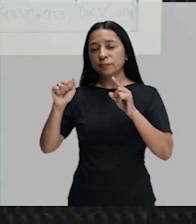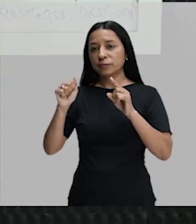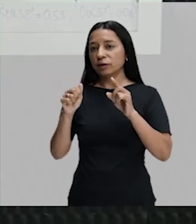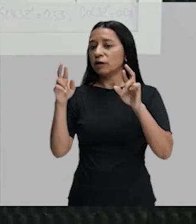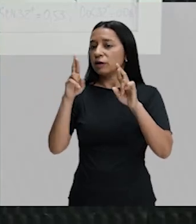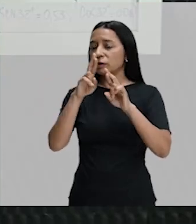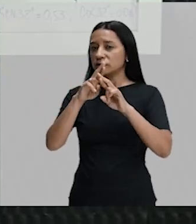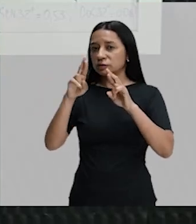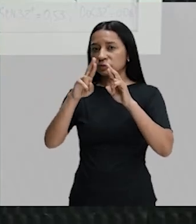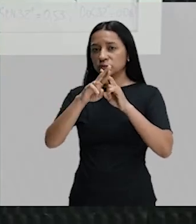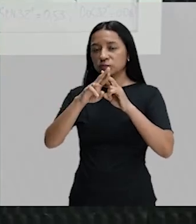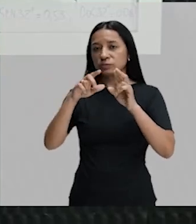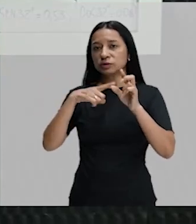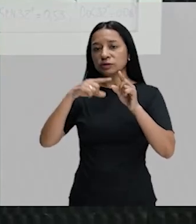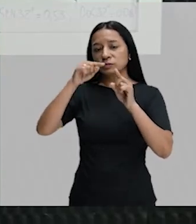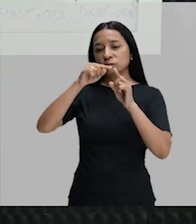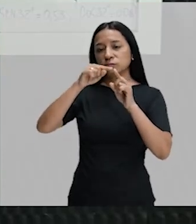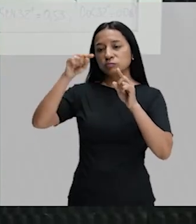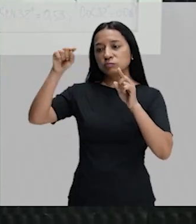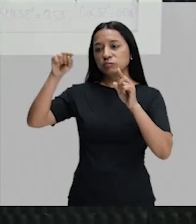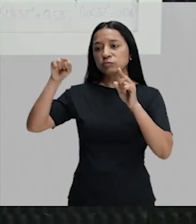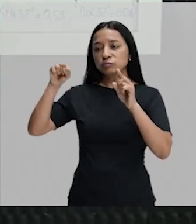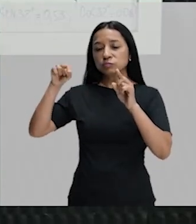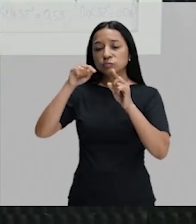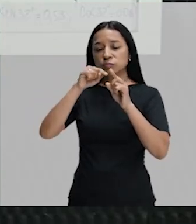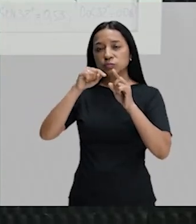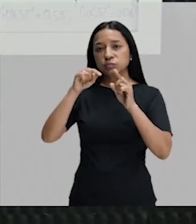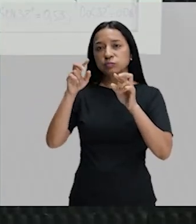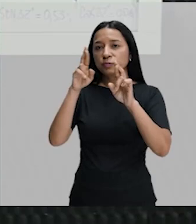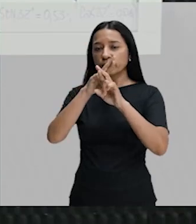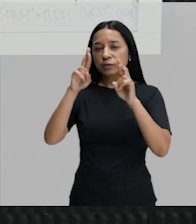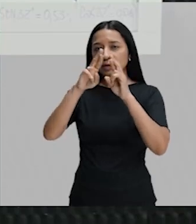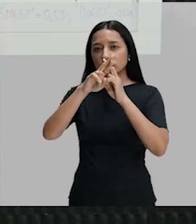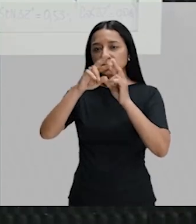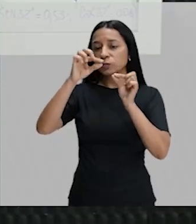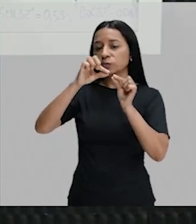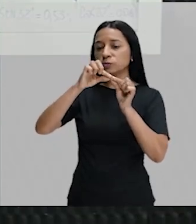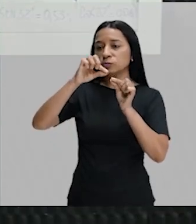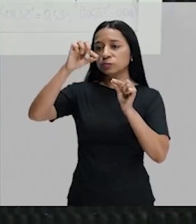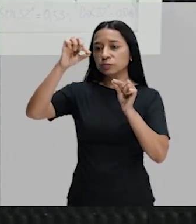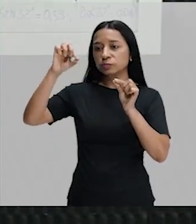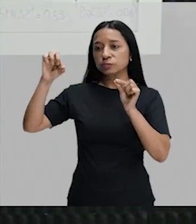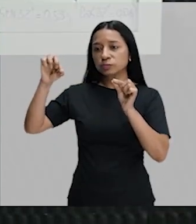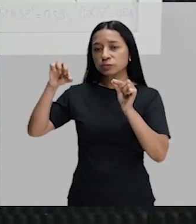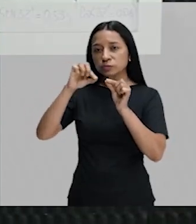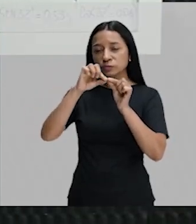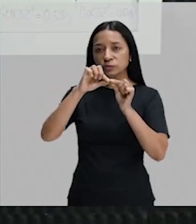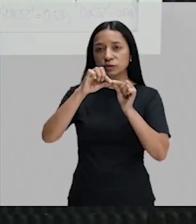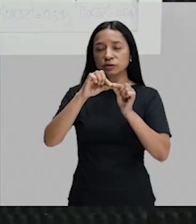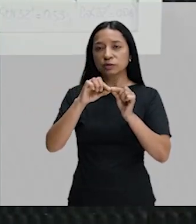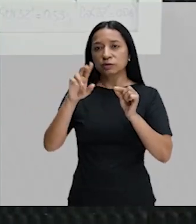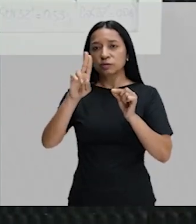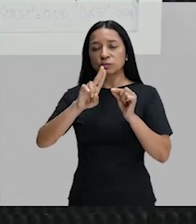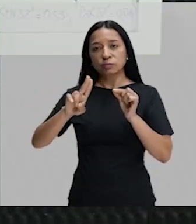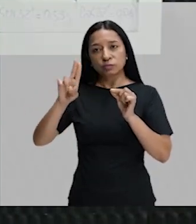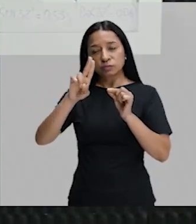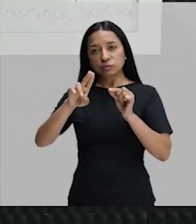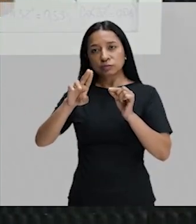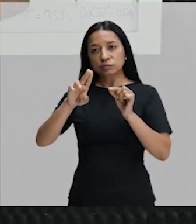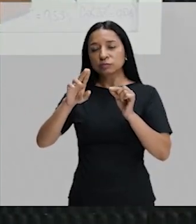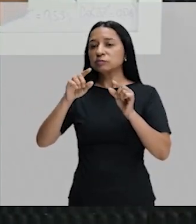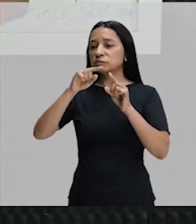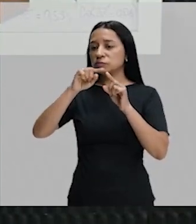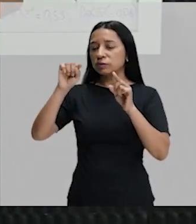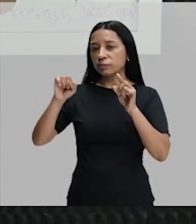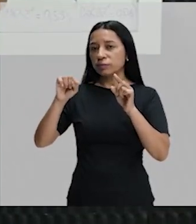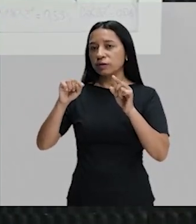essas medidas de lado. Só que aqui não vai envolver apenas as medidas dos lados. Os ângulos também vão nos interessar